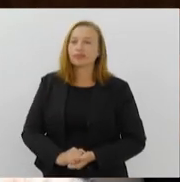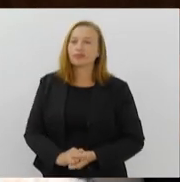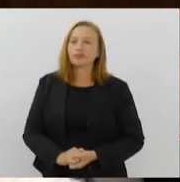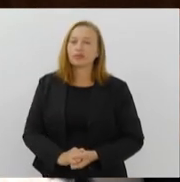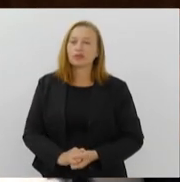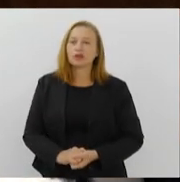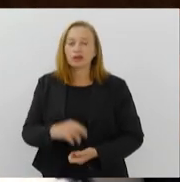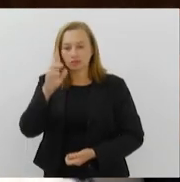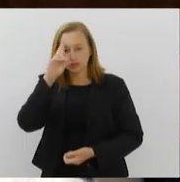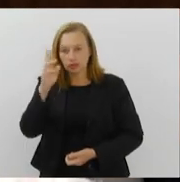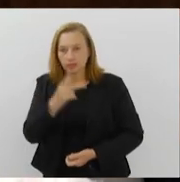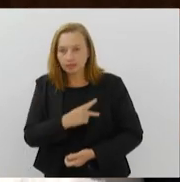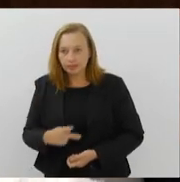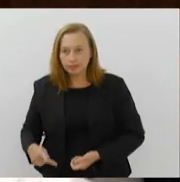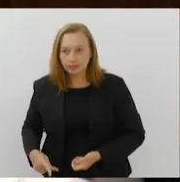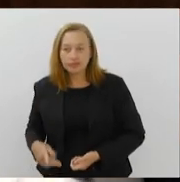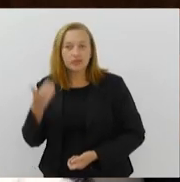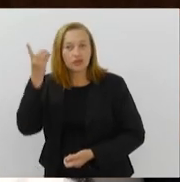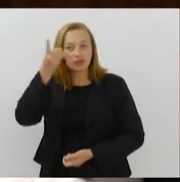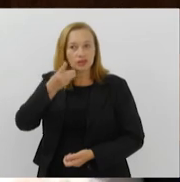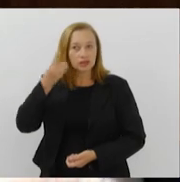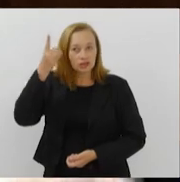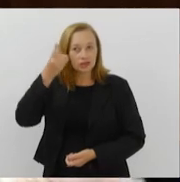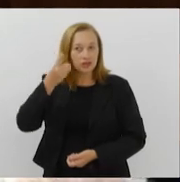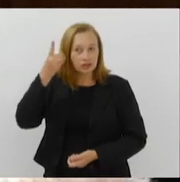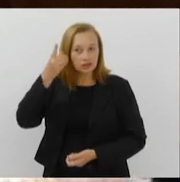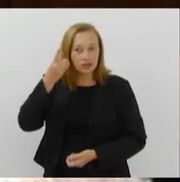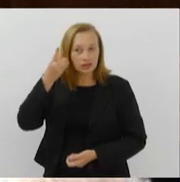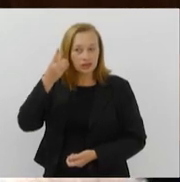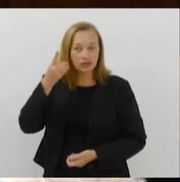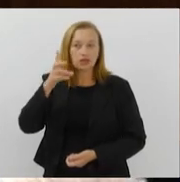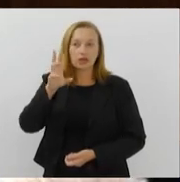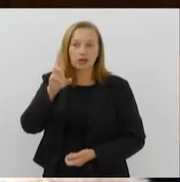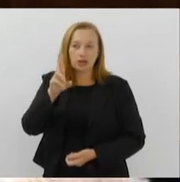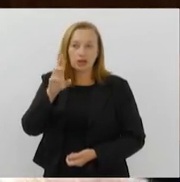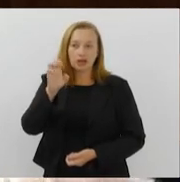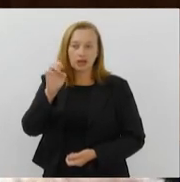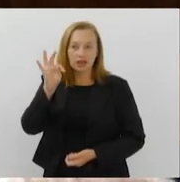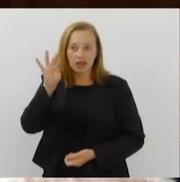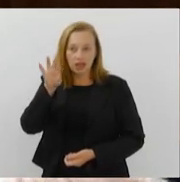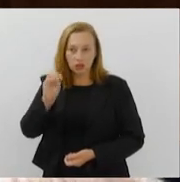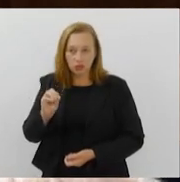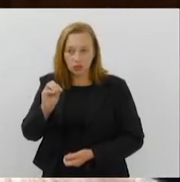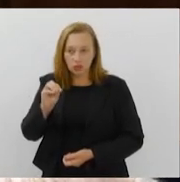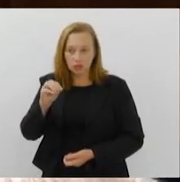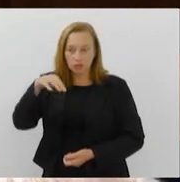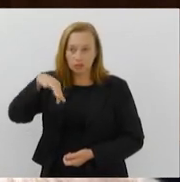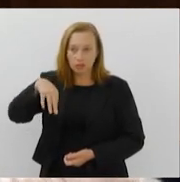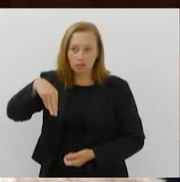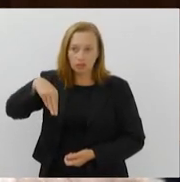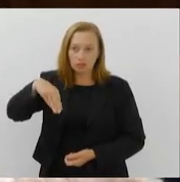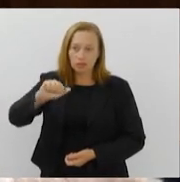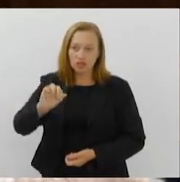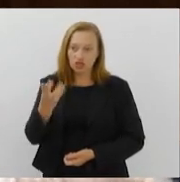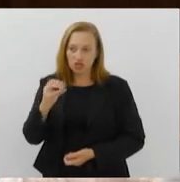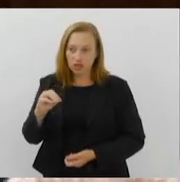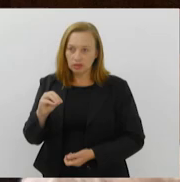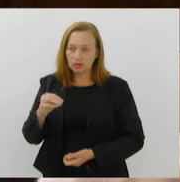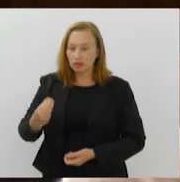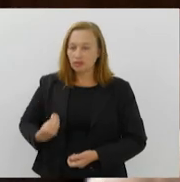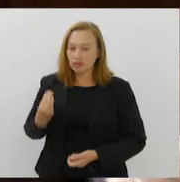senhora presidente, deputado Renato Machado não está aqui em